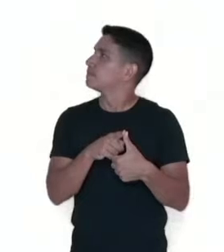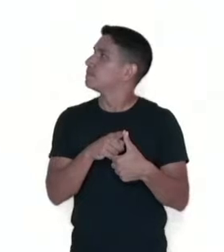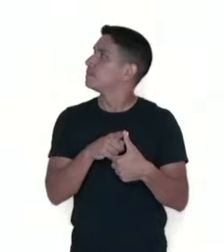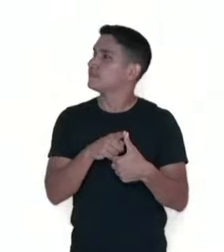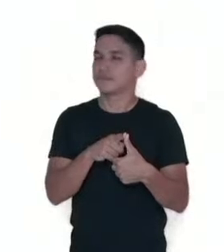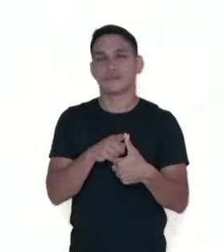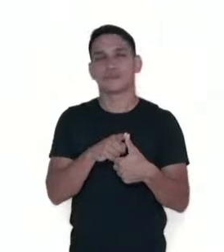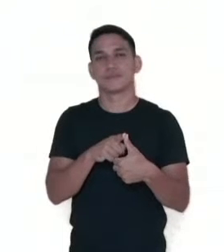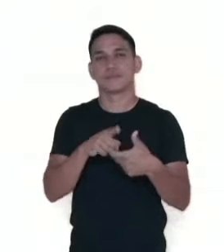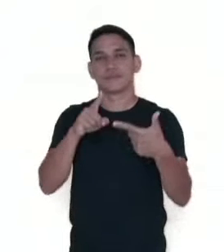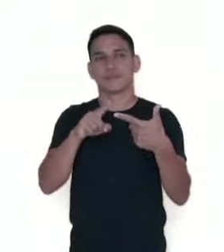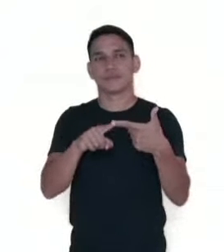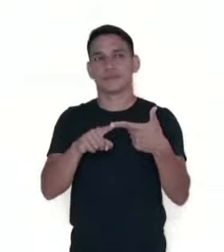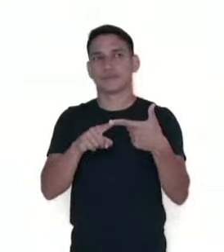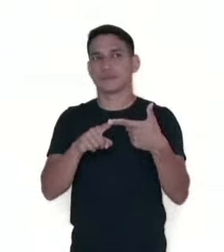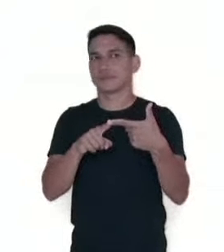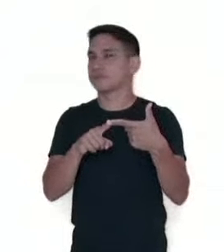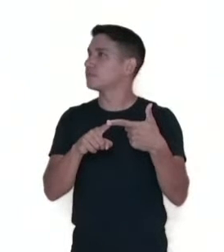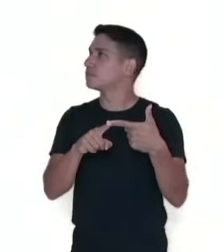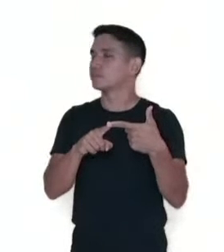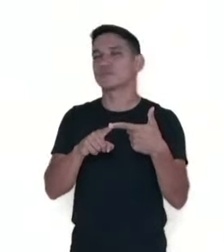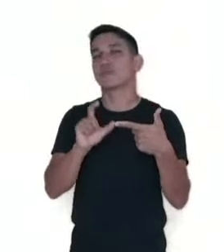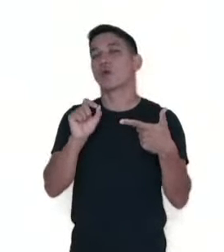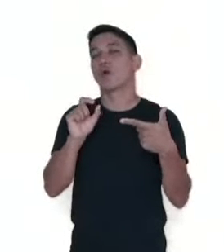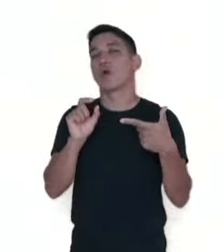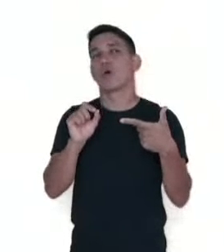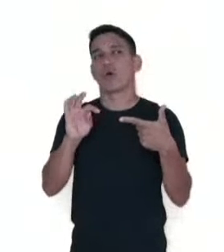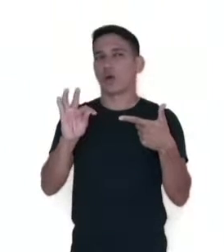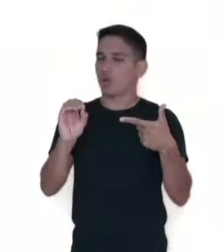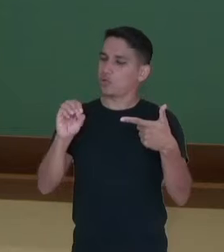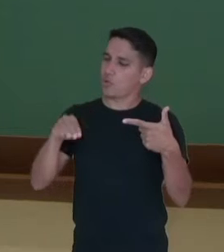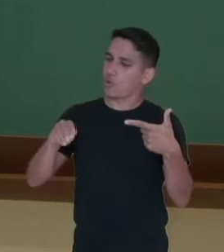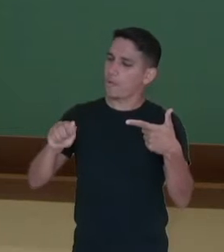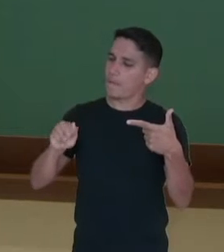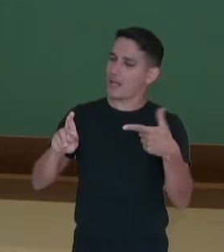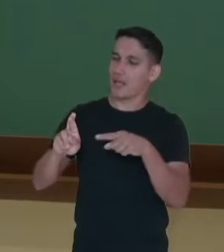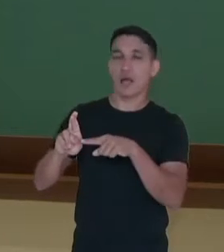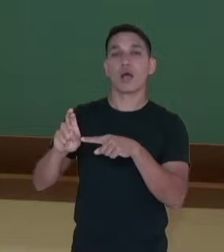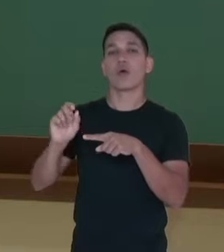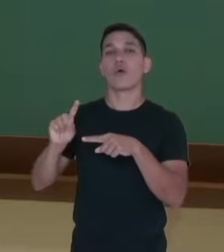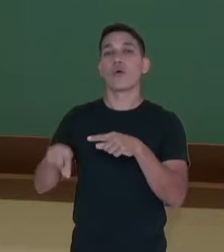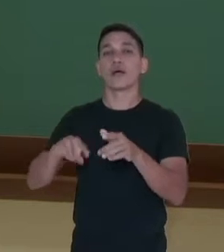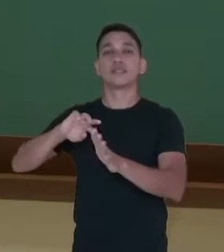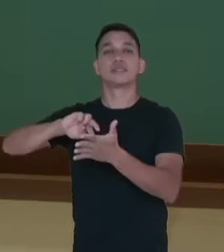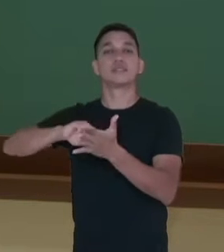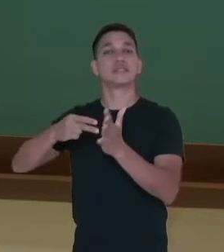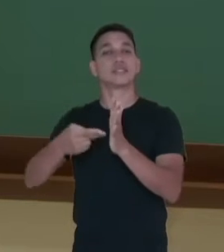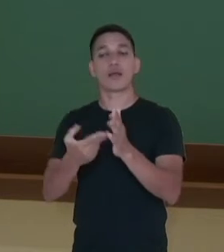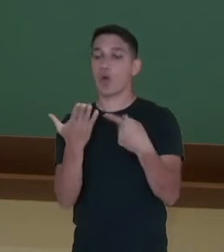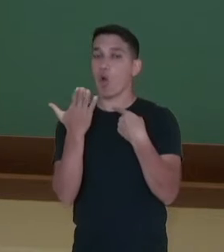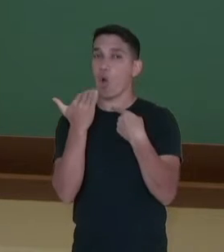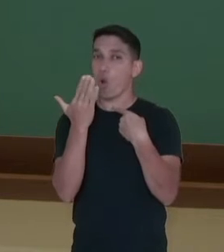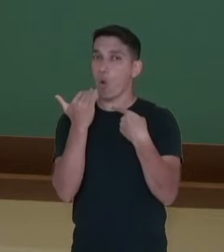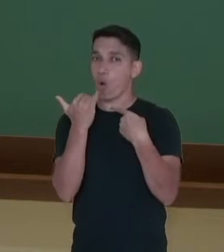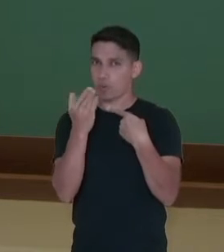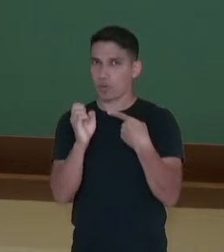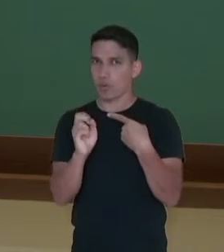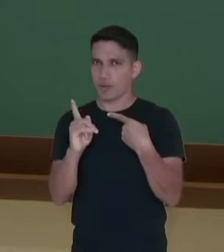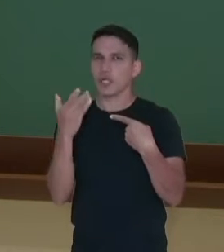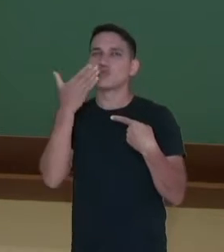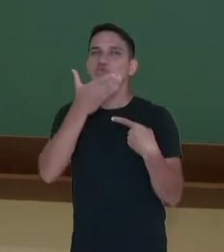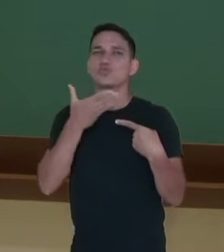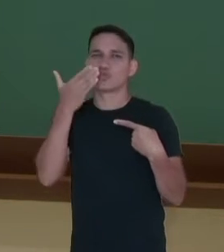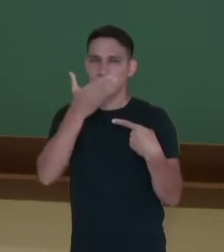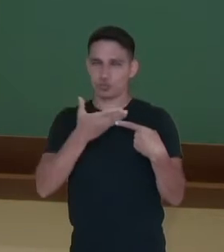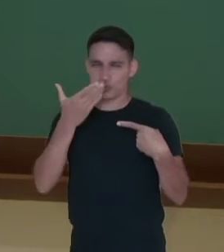Tomar muitos dulces. Esse tomar está no sentido de comer, tá? Comer muitos